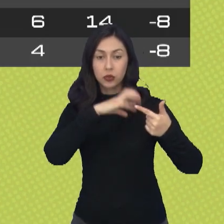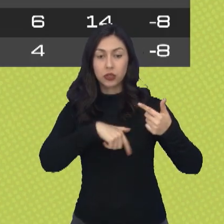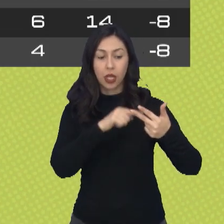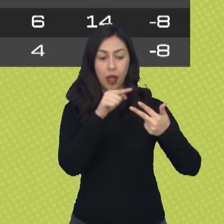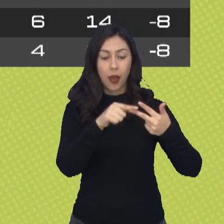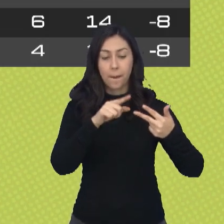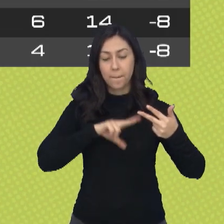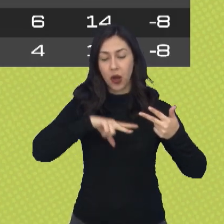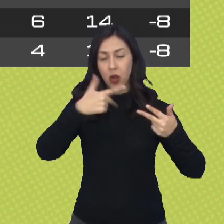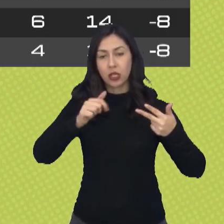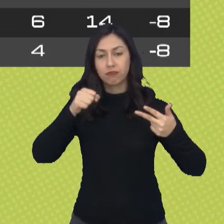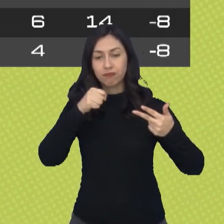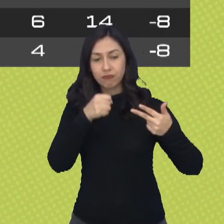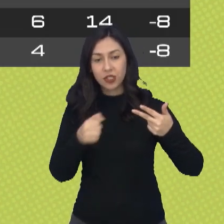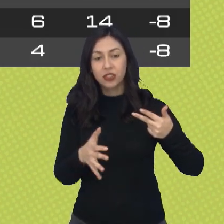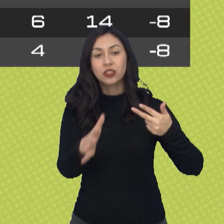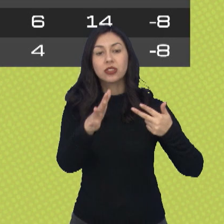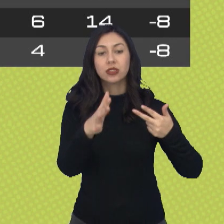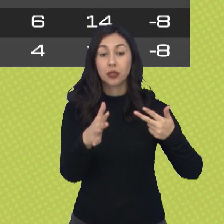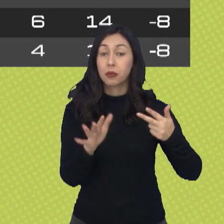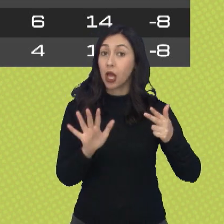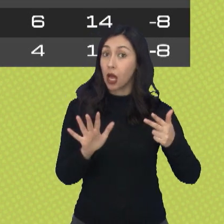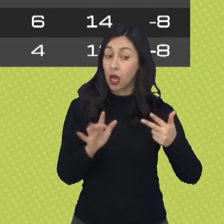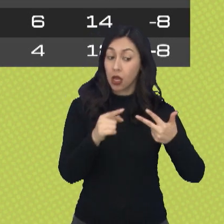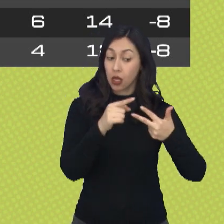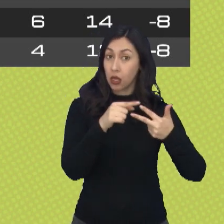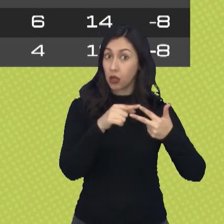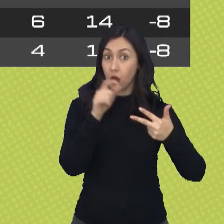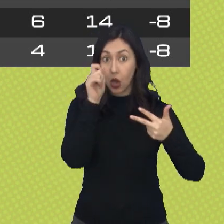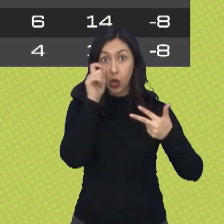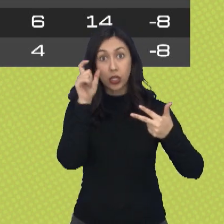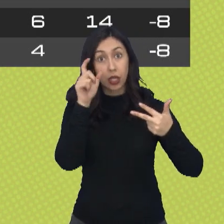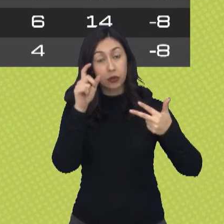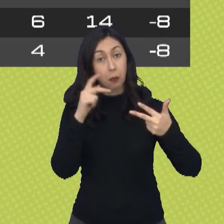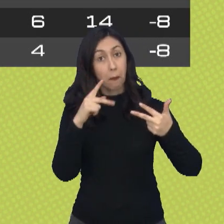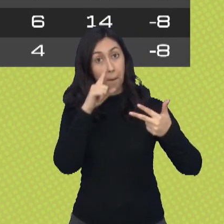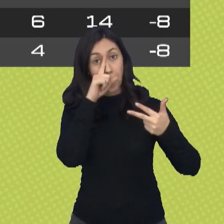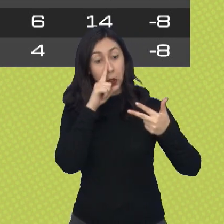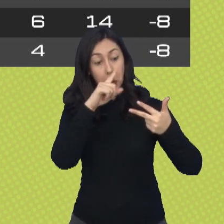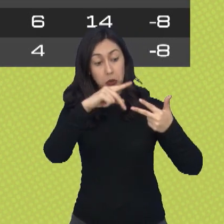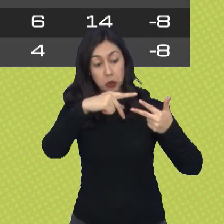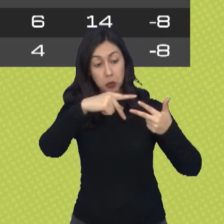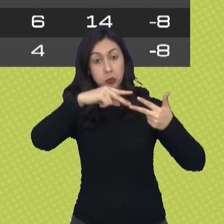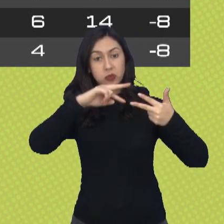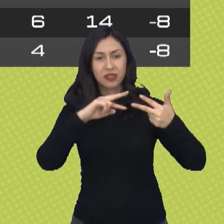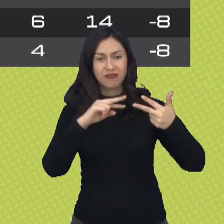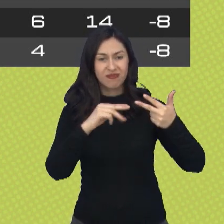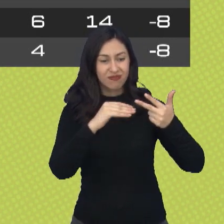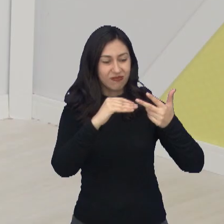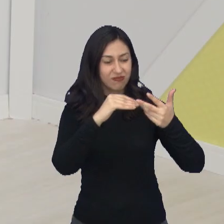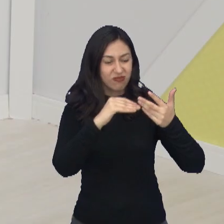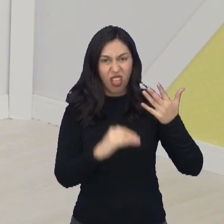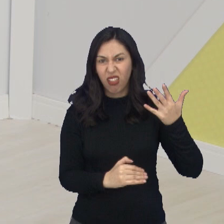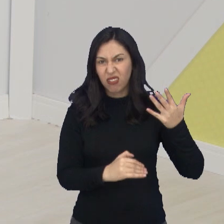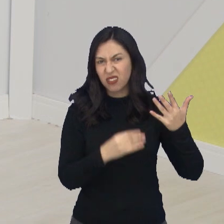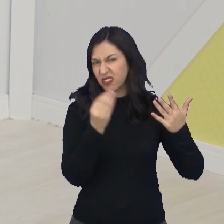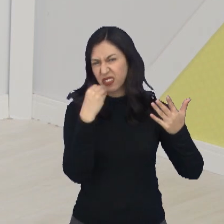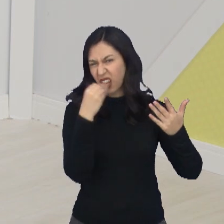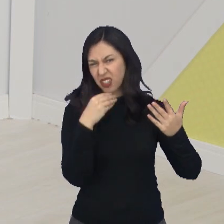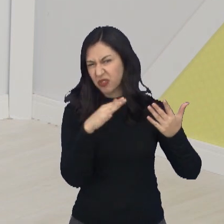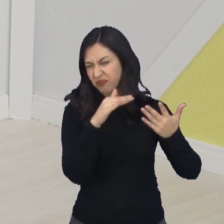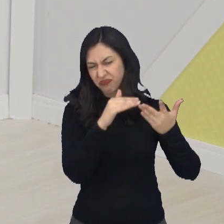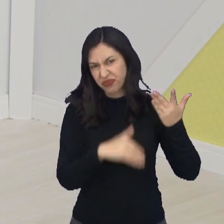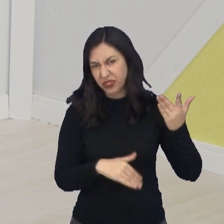18. São José tem que ficar atento que ele pode cair para terceiro dentro do grupo aqui, né? Os outros três aqui, os três Santos aqui, não servem para nada. Matheus, coloca pra